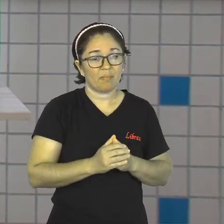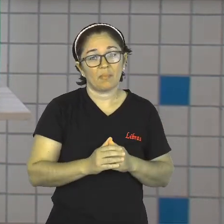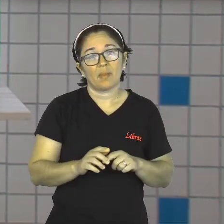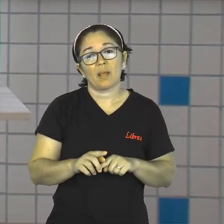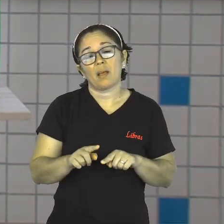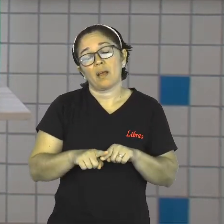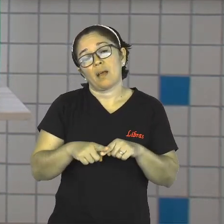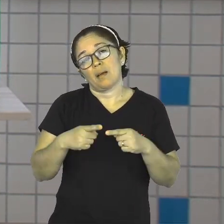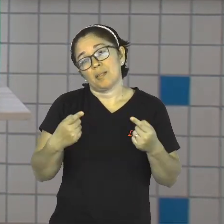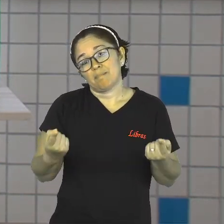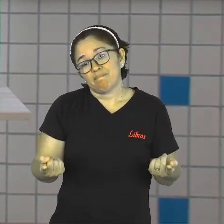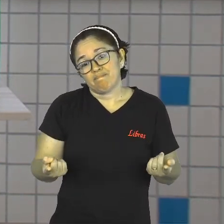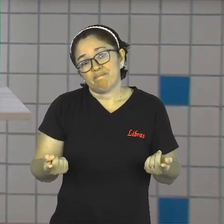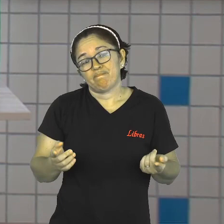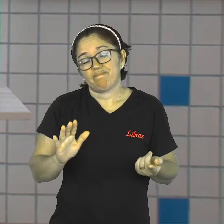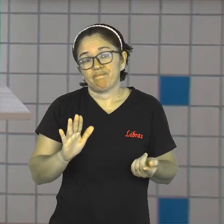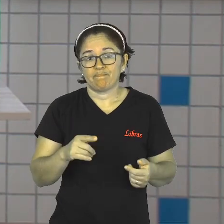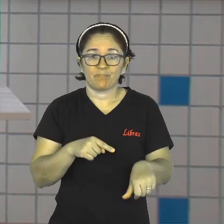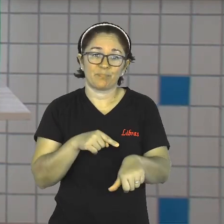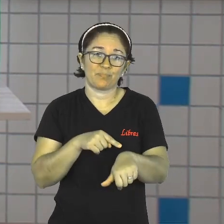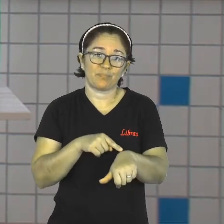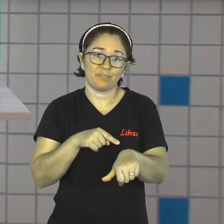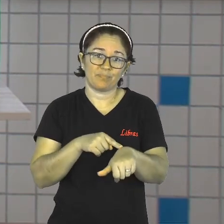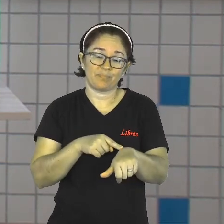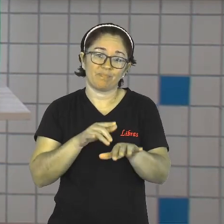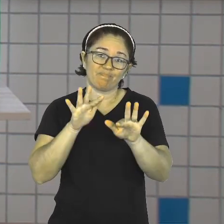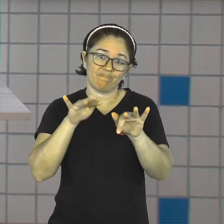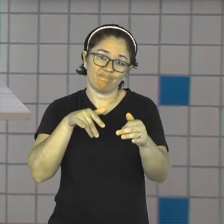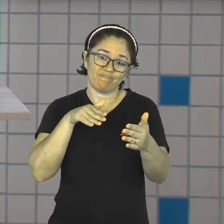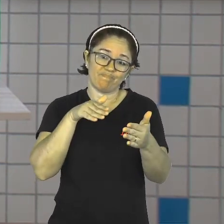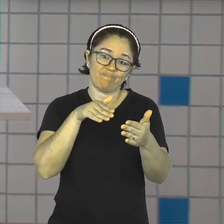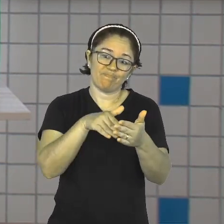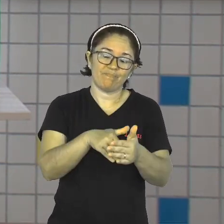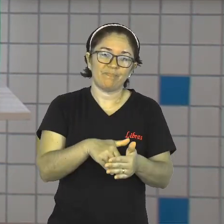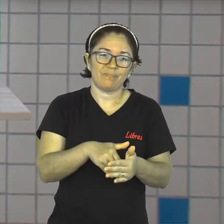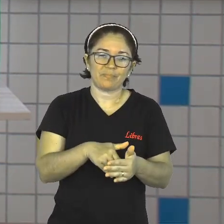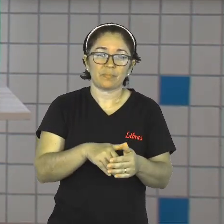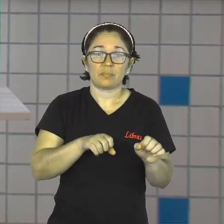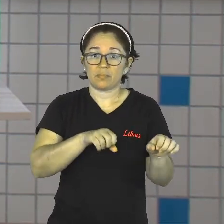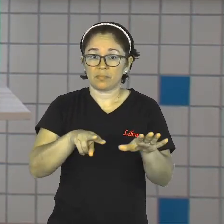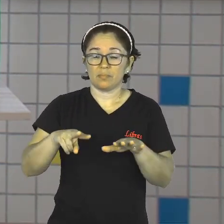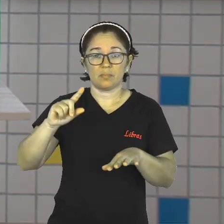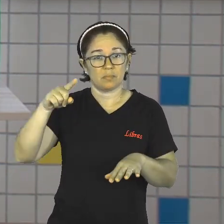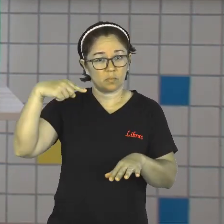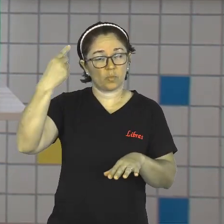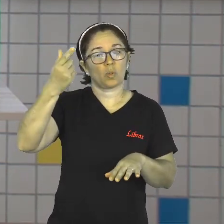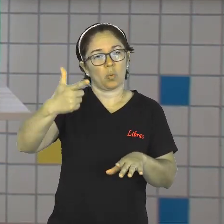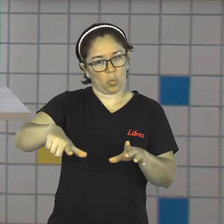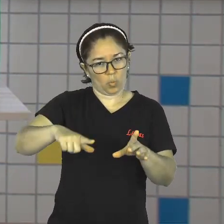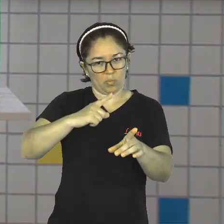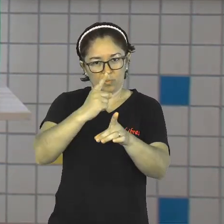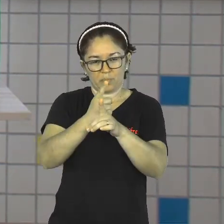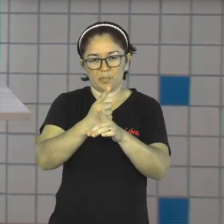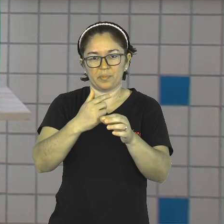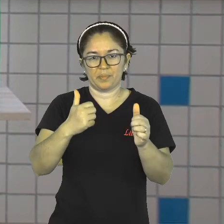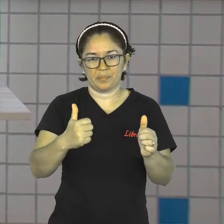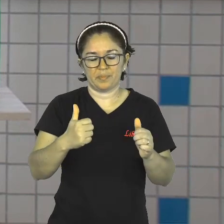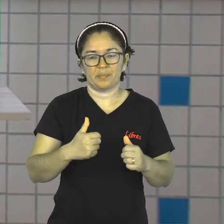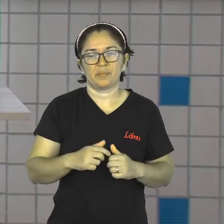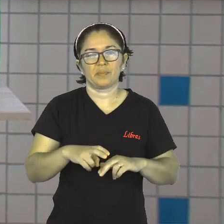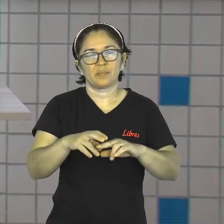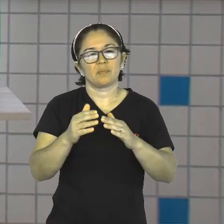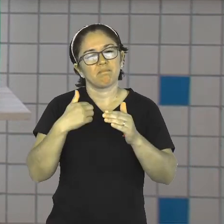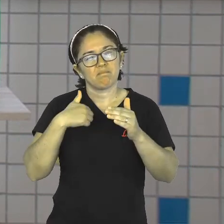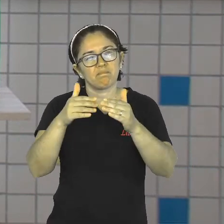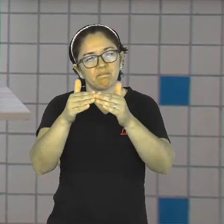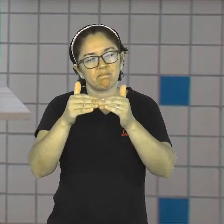meus amores, o nosso tempo já está acabando. Porém, semana que vem estamos de volta. E aí eu quero que vocês façam um